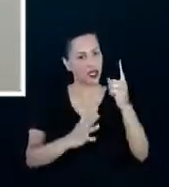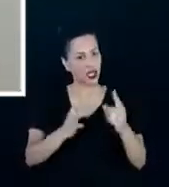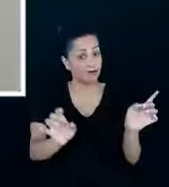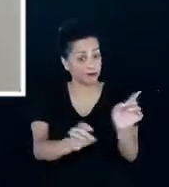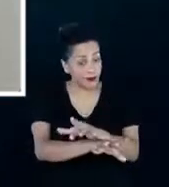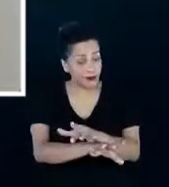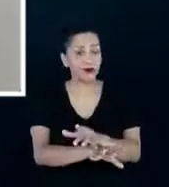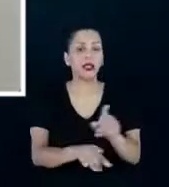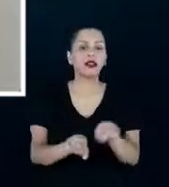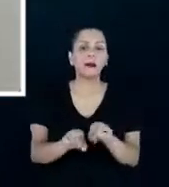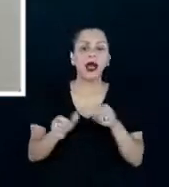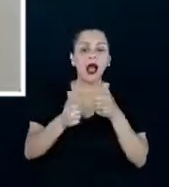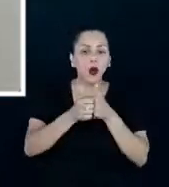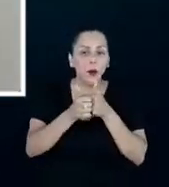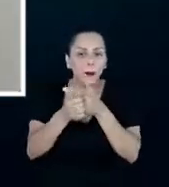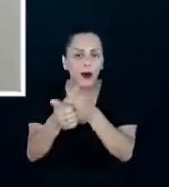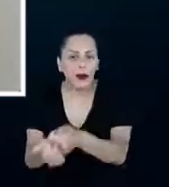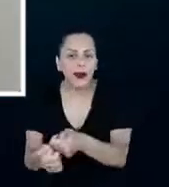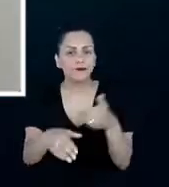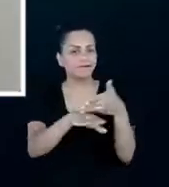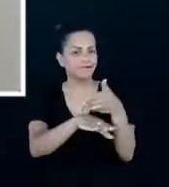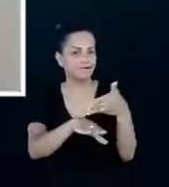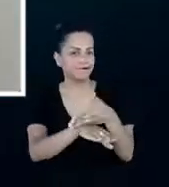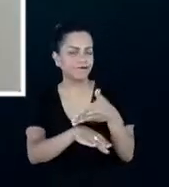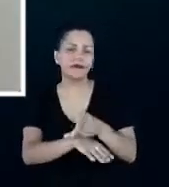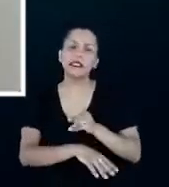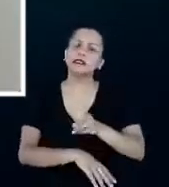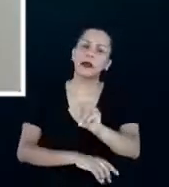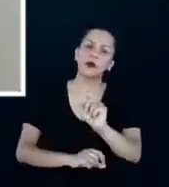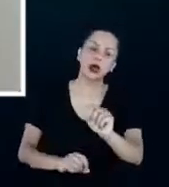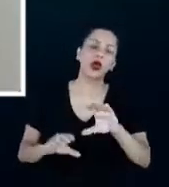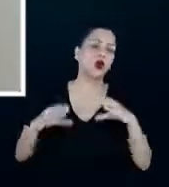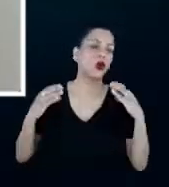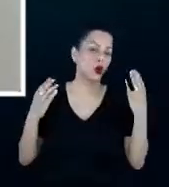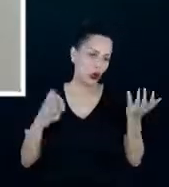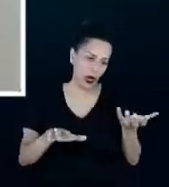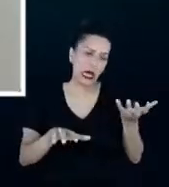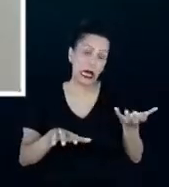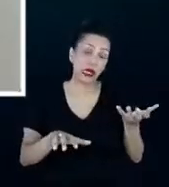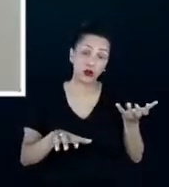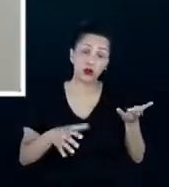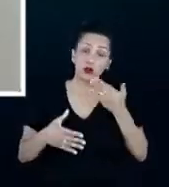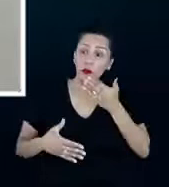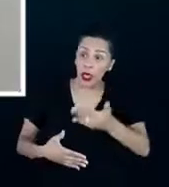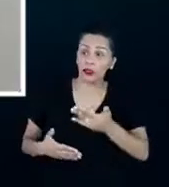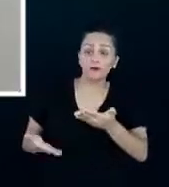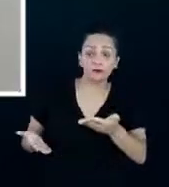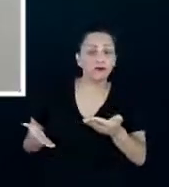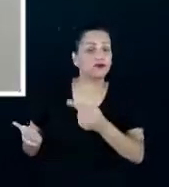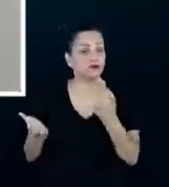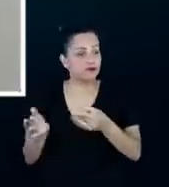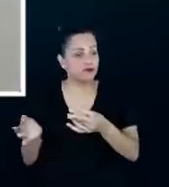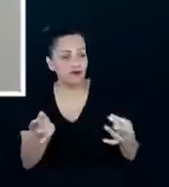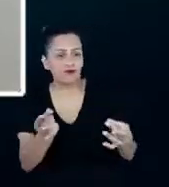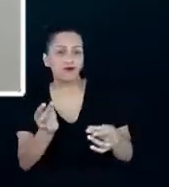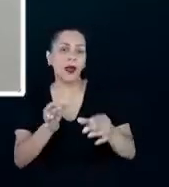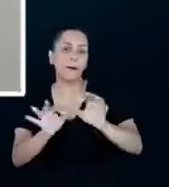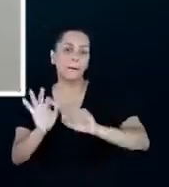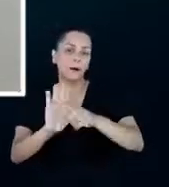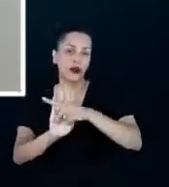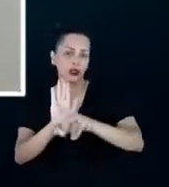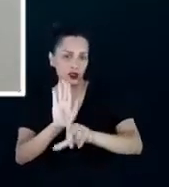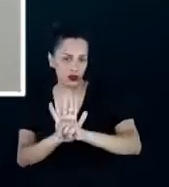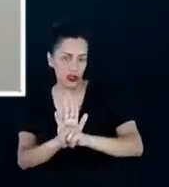forma acompanhar muito, né, participativamente, sempre que o Congresso demandar, das discussões sobre os projetos de lei de mercado de carbono que